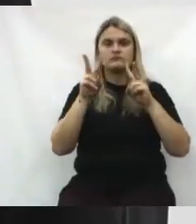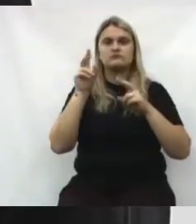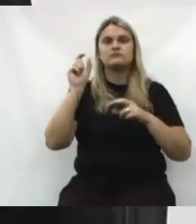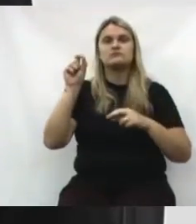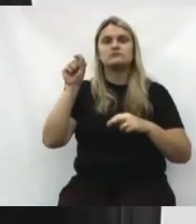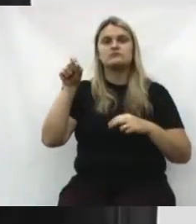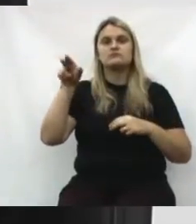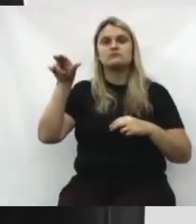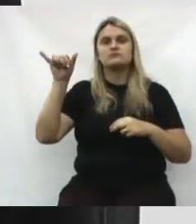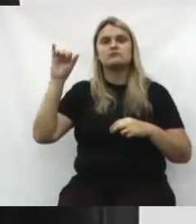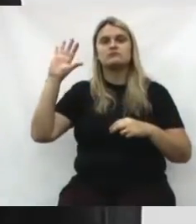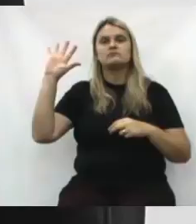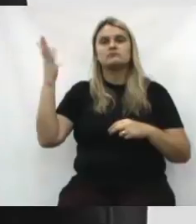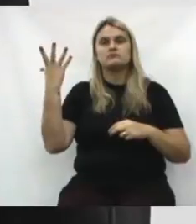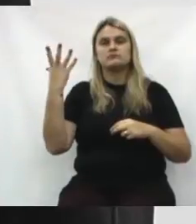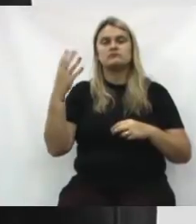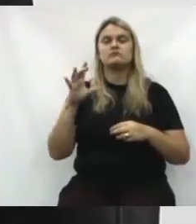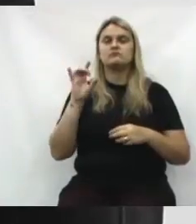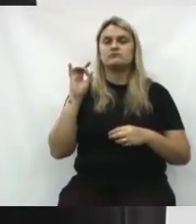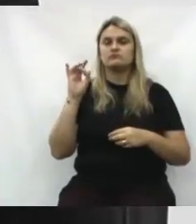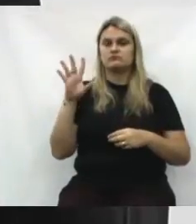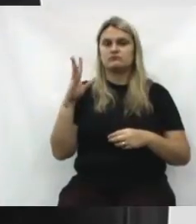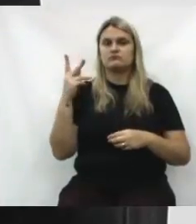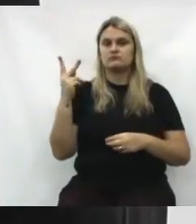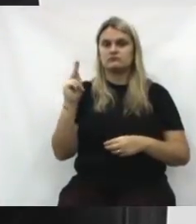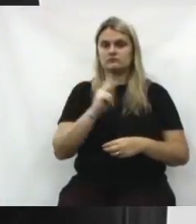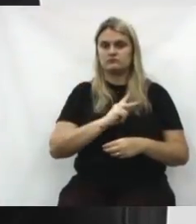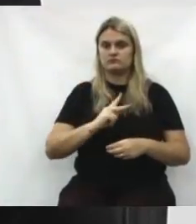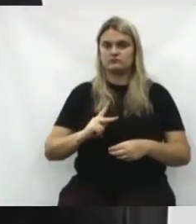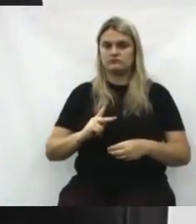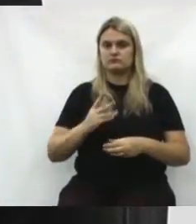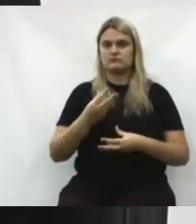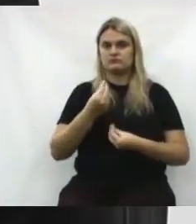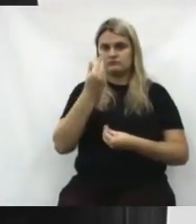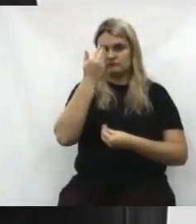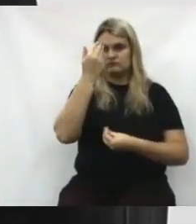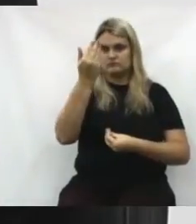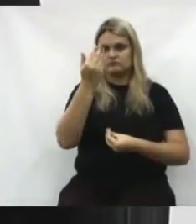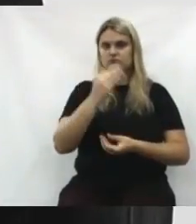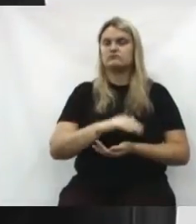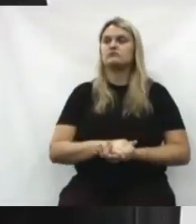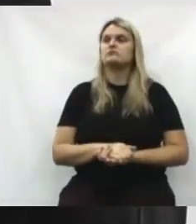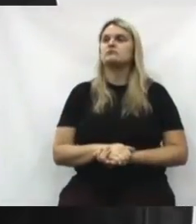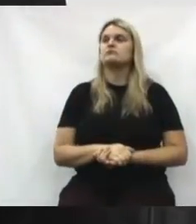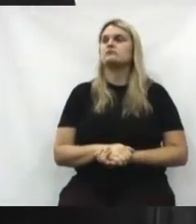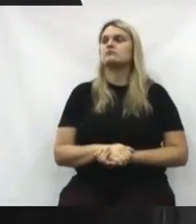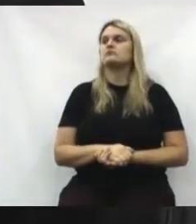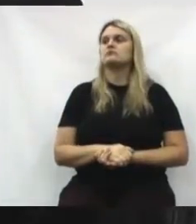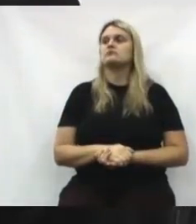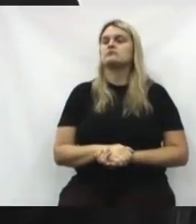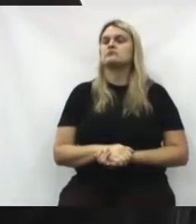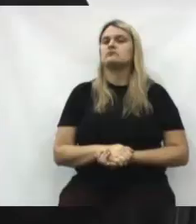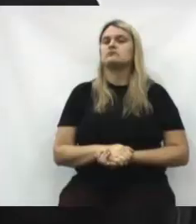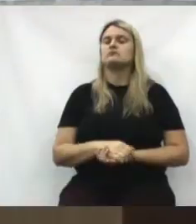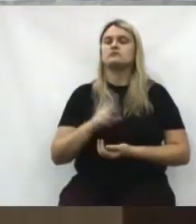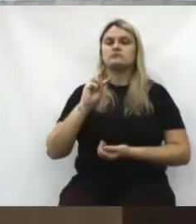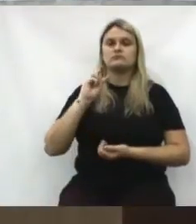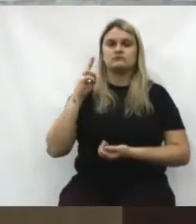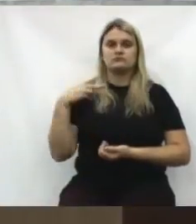depois para ver a contrapartida do governo. Seria isso sobre a nota de repúdio.